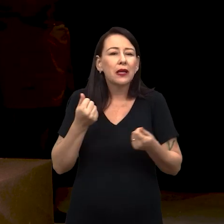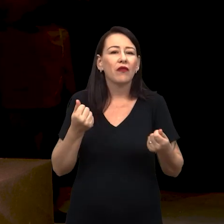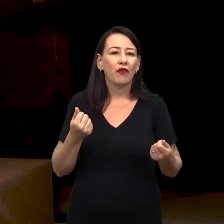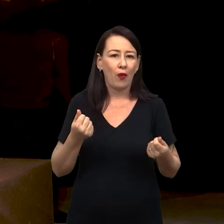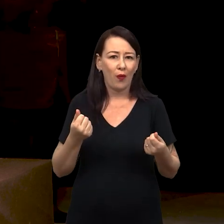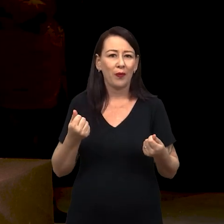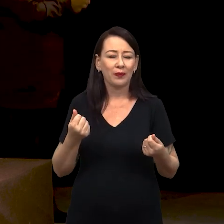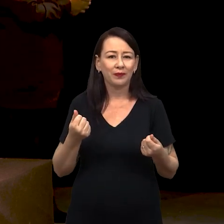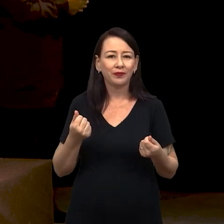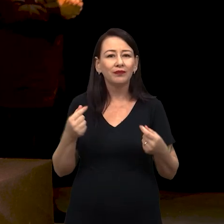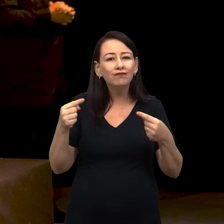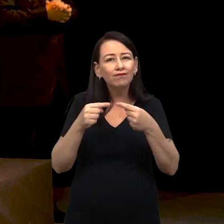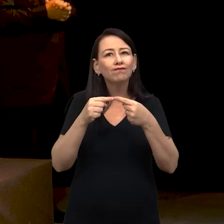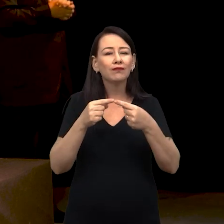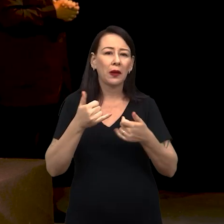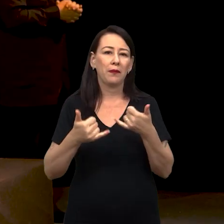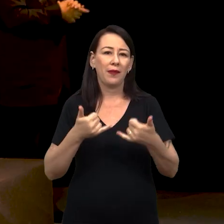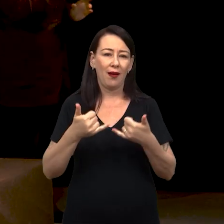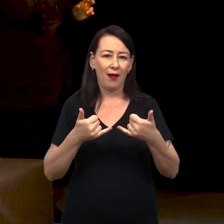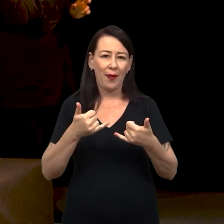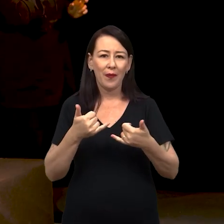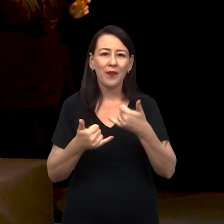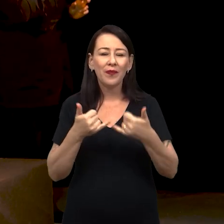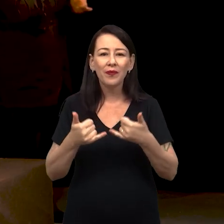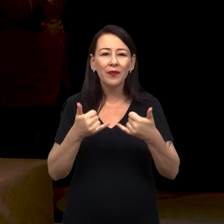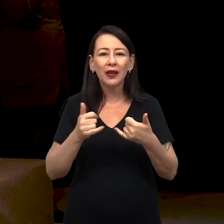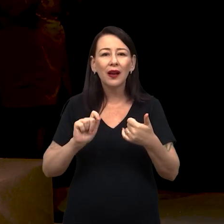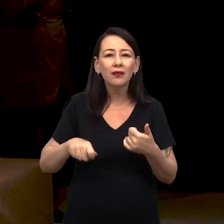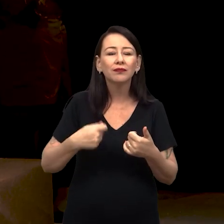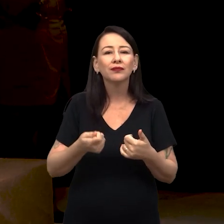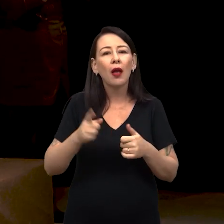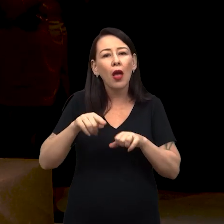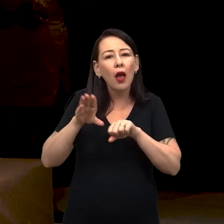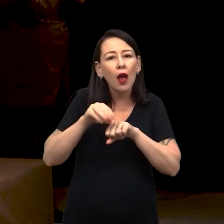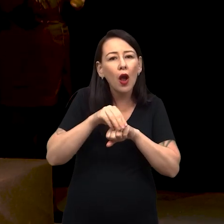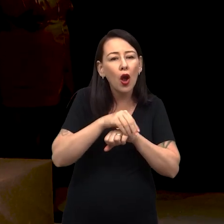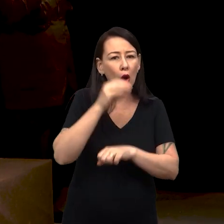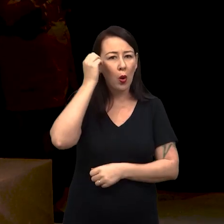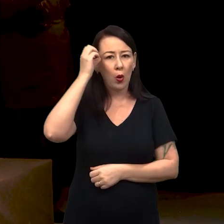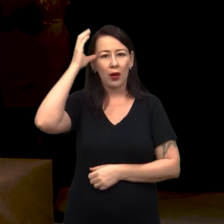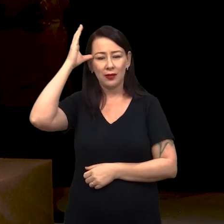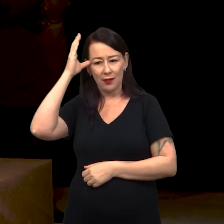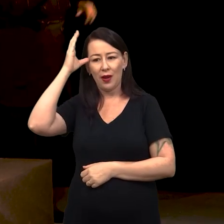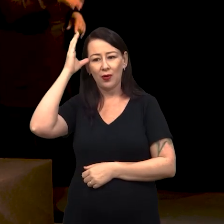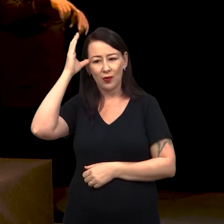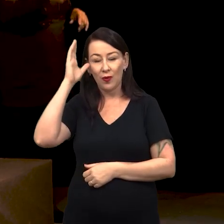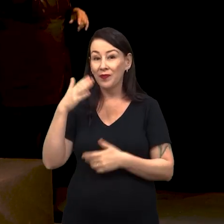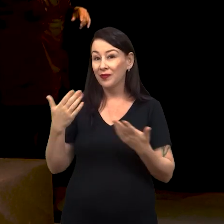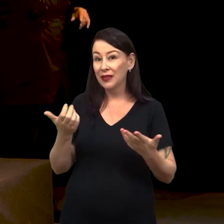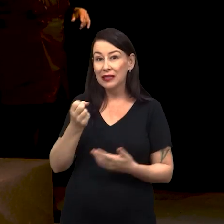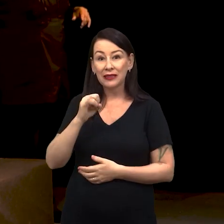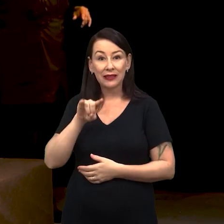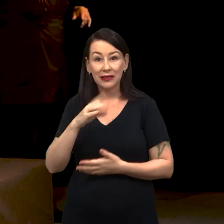onde a gente trata do brincar como uma linguagem de conhecimento. E